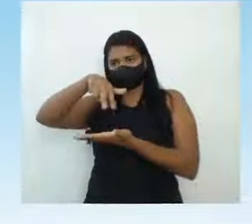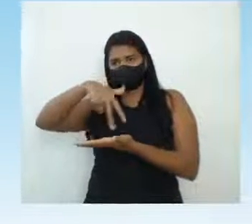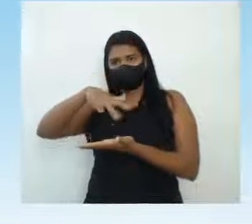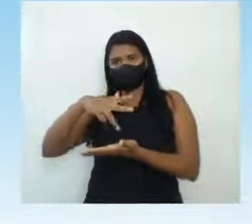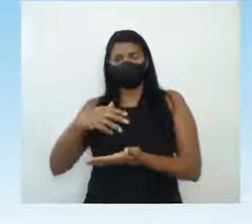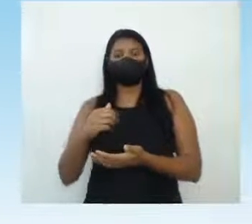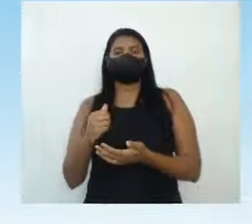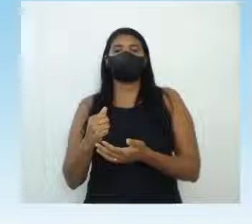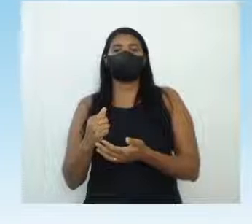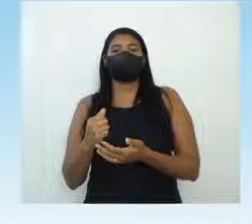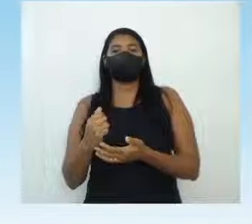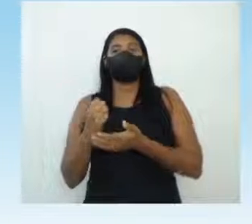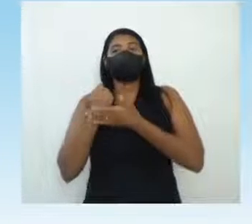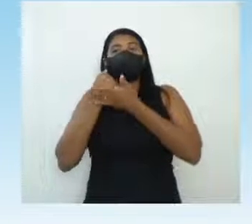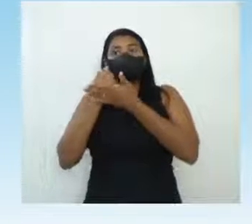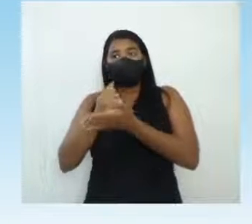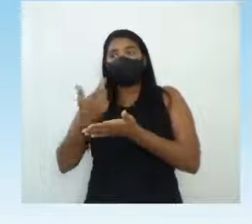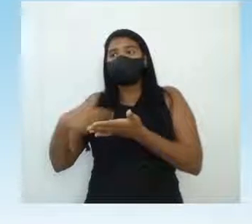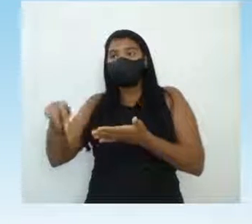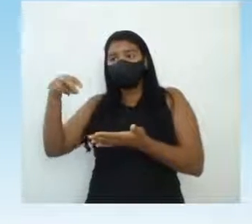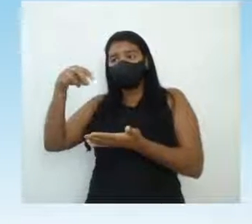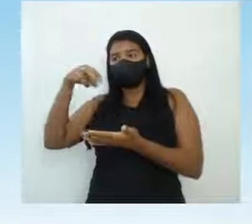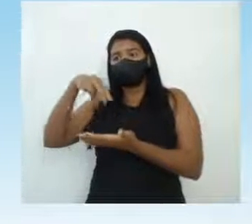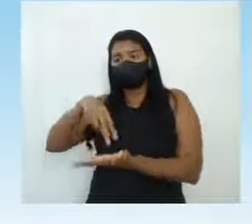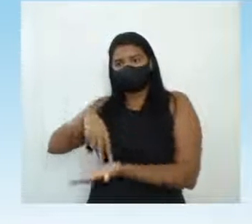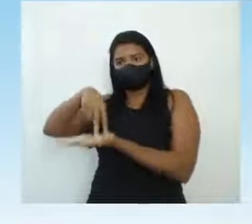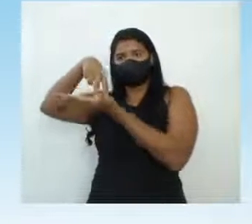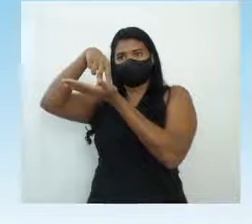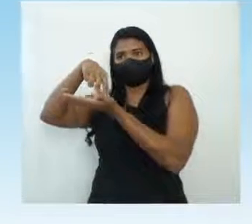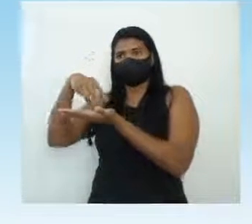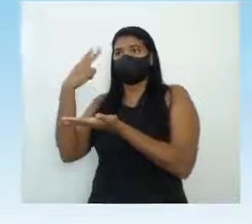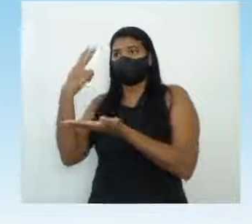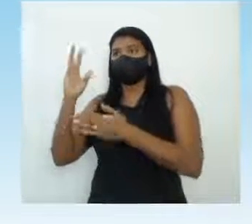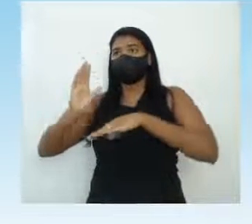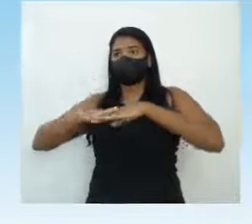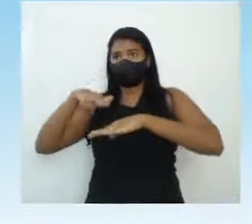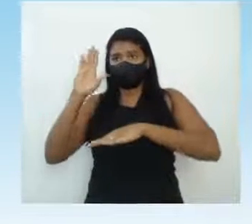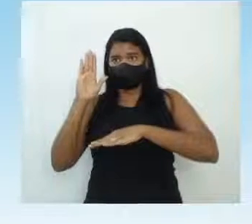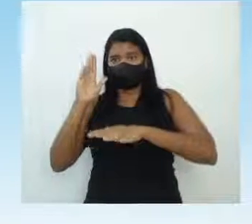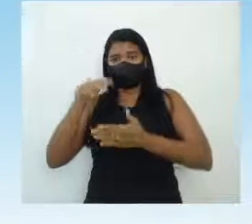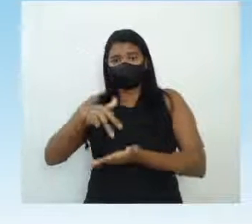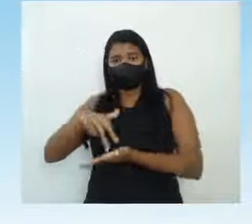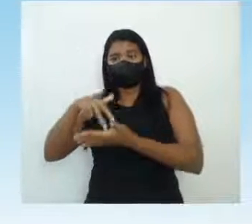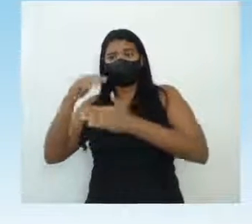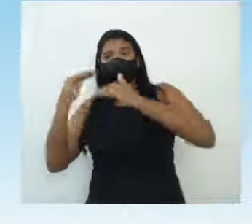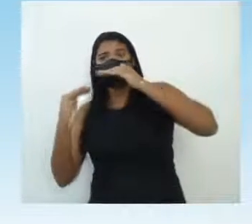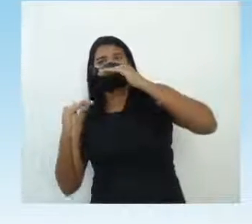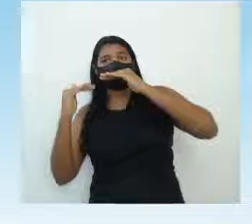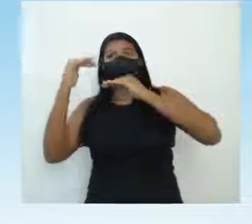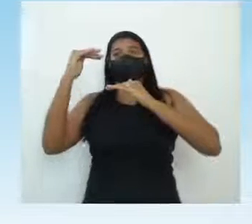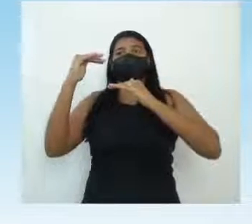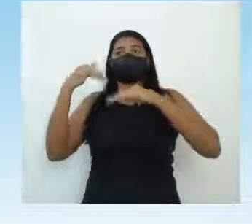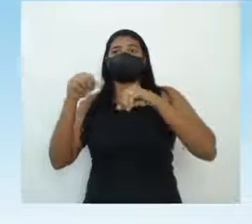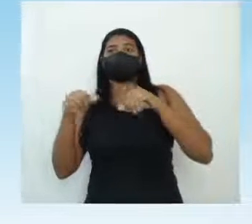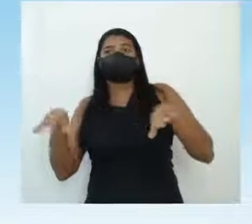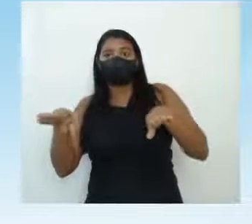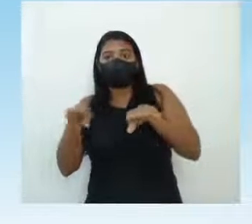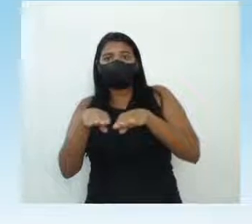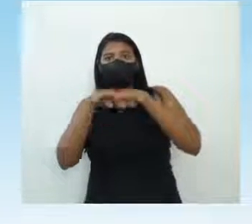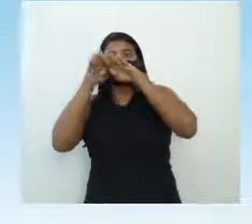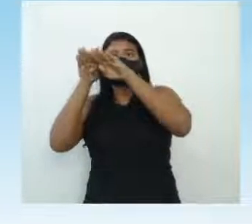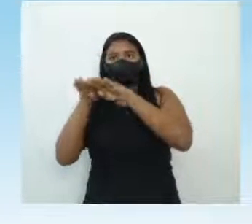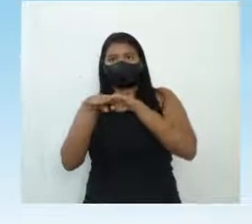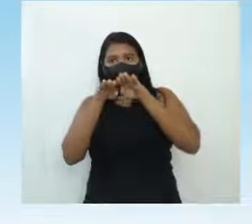outro a se manter em pé. Quando os dois ou mais dançarinos estão desequilibrados e necessitam do apoio mútuo para restabelecer